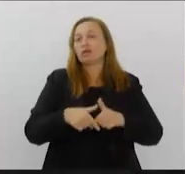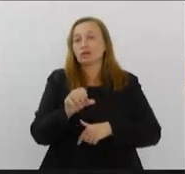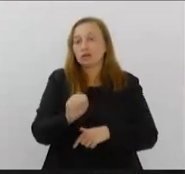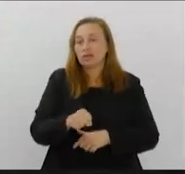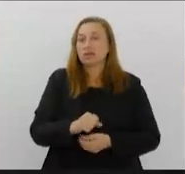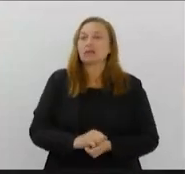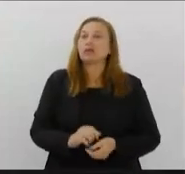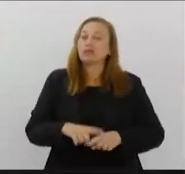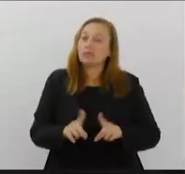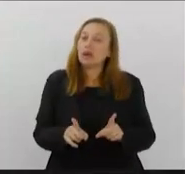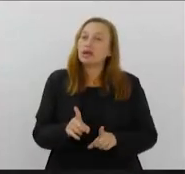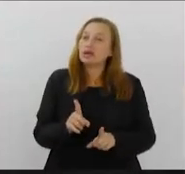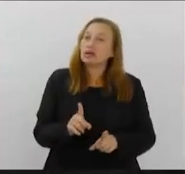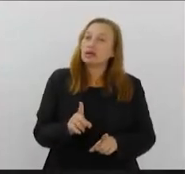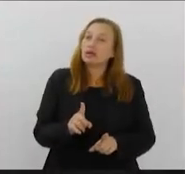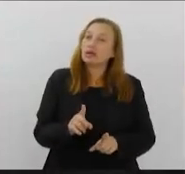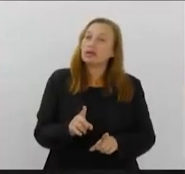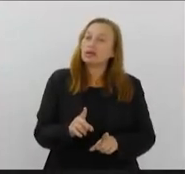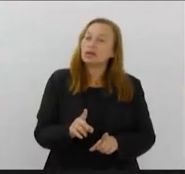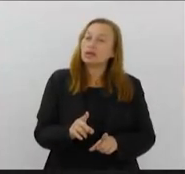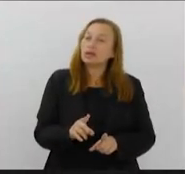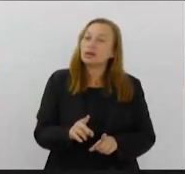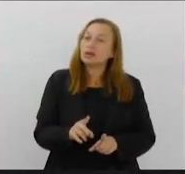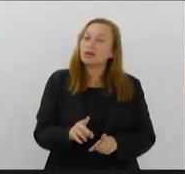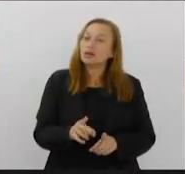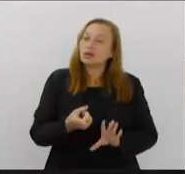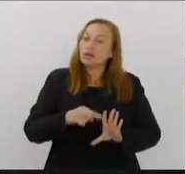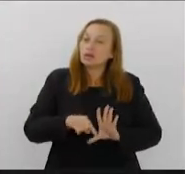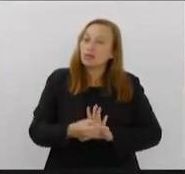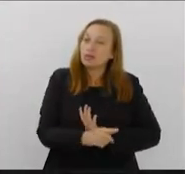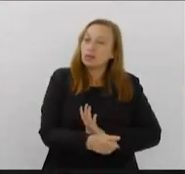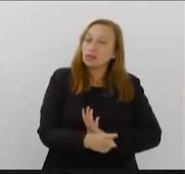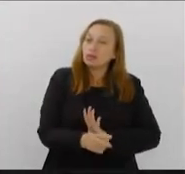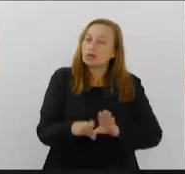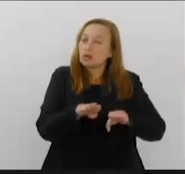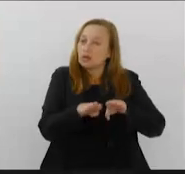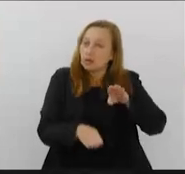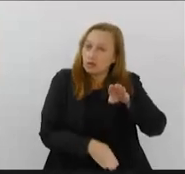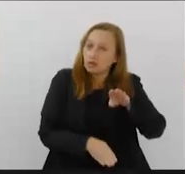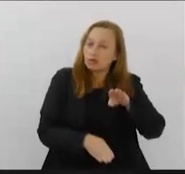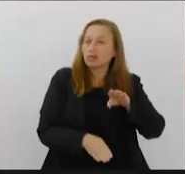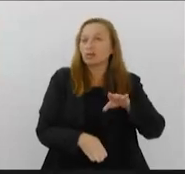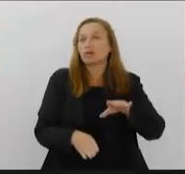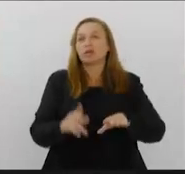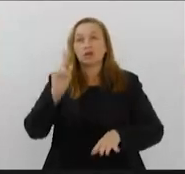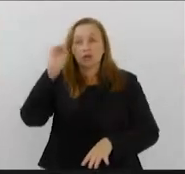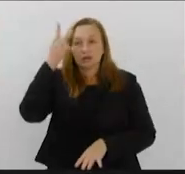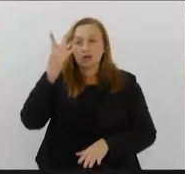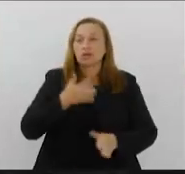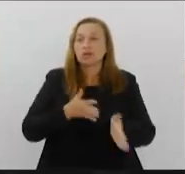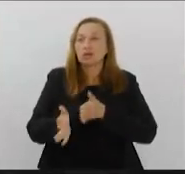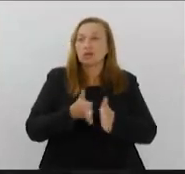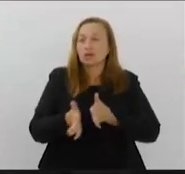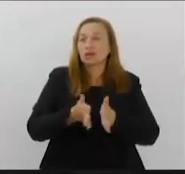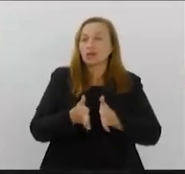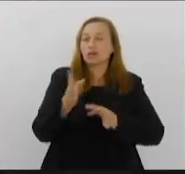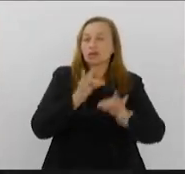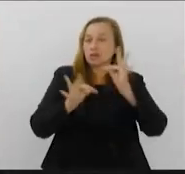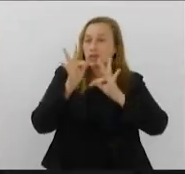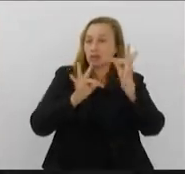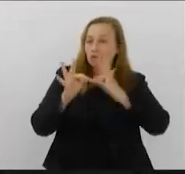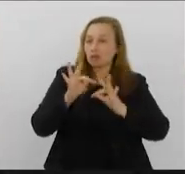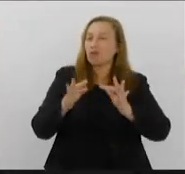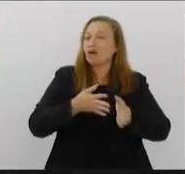reconfigura. Mas se reconfigura aprofundando as desigualdades históricas, no sentido do acesso à tecnologia, no sentido